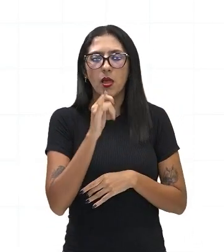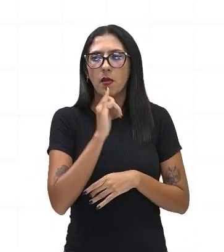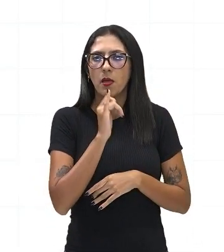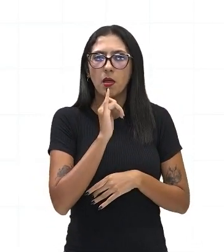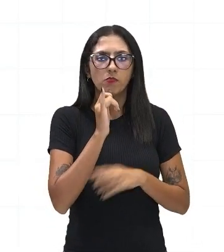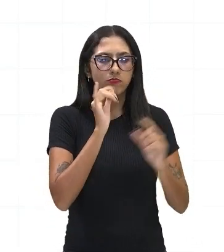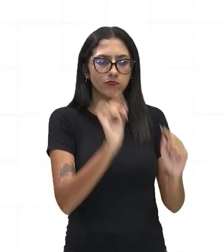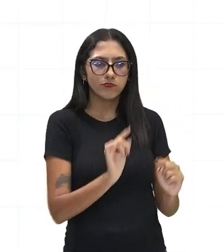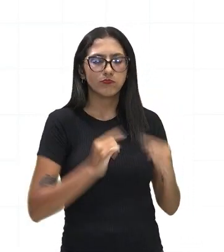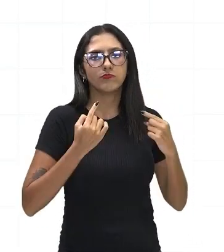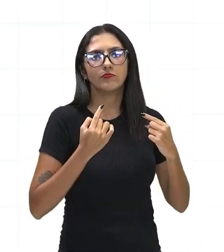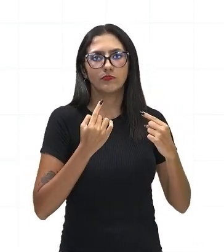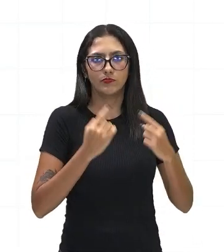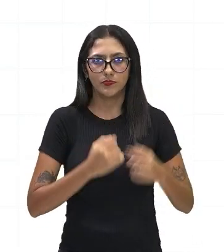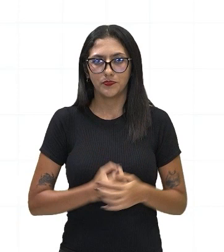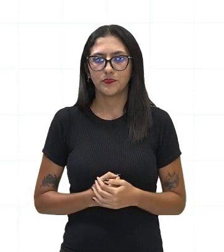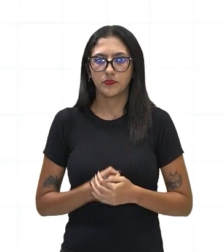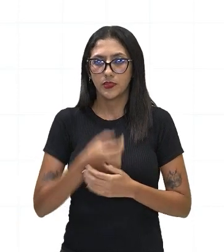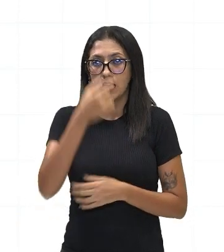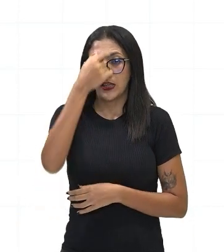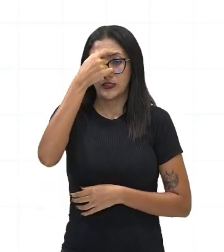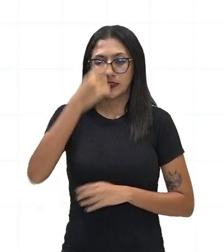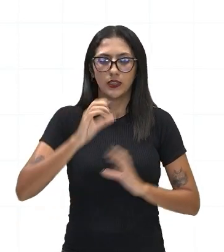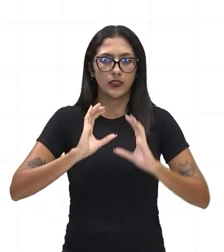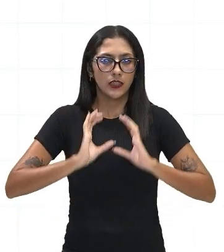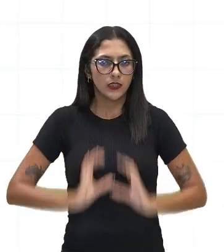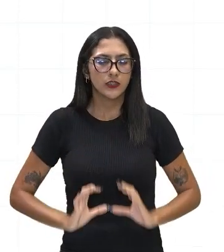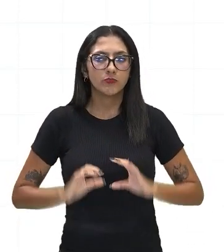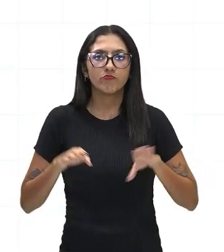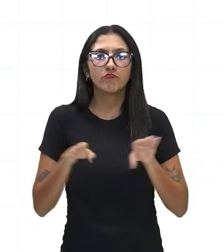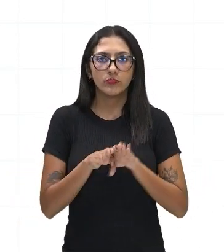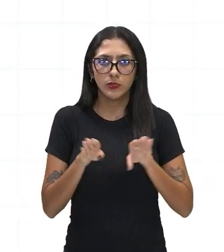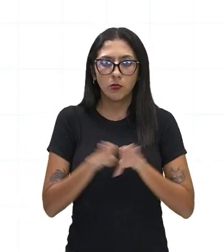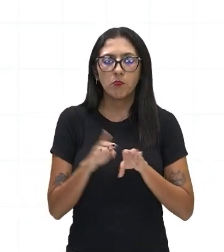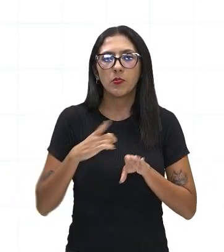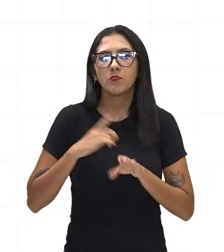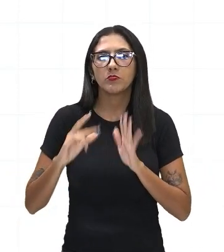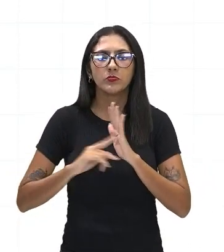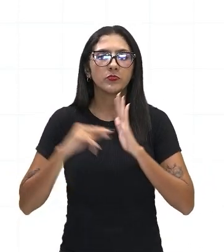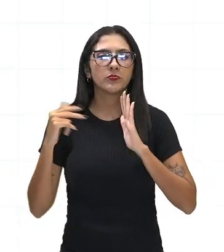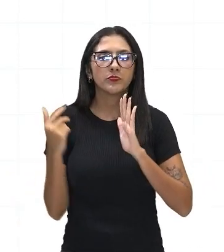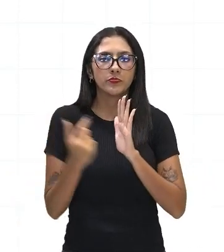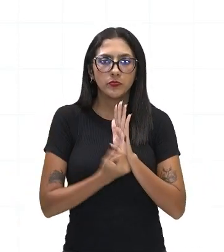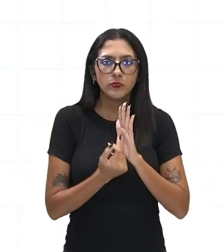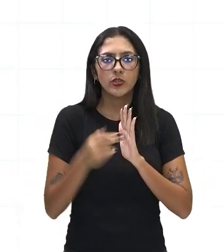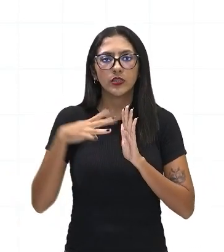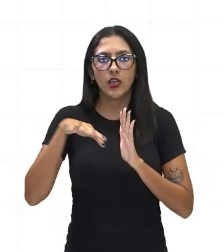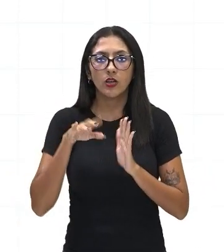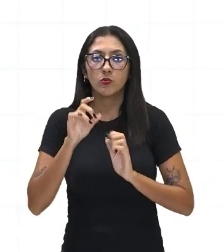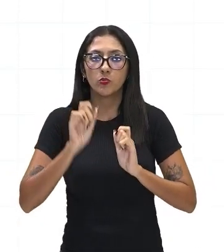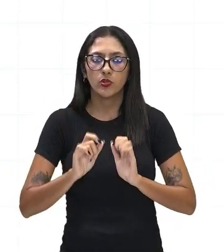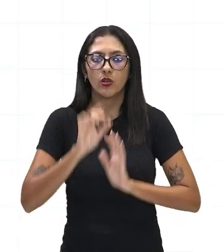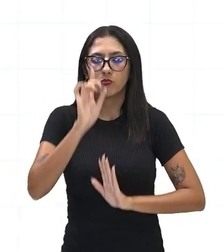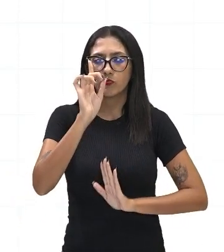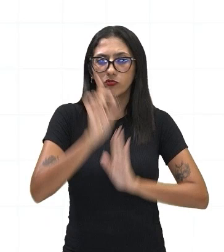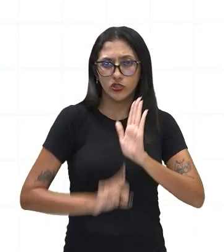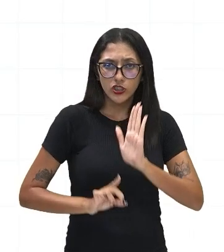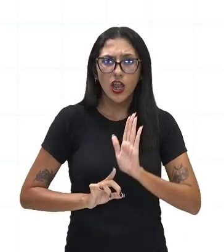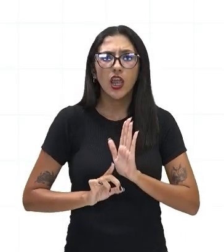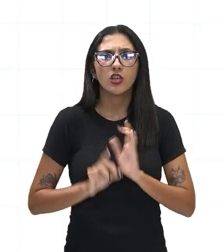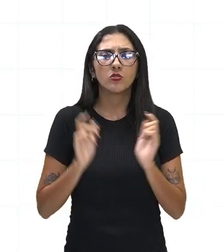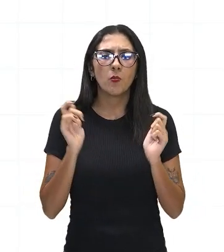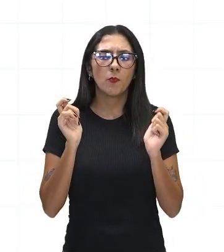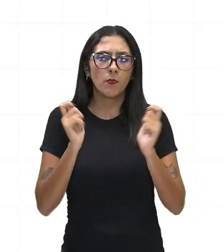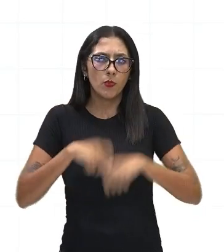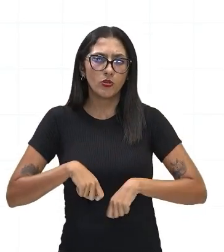constrangimento. Então, a cidadania também se concretiza, se manifesta nesse direito, nesse poder